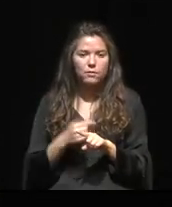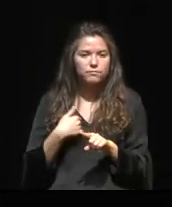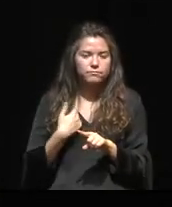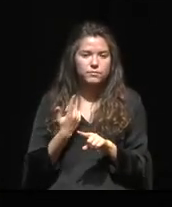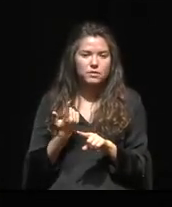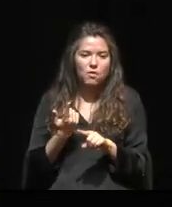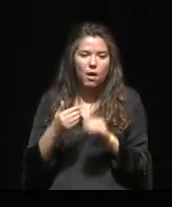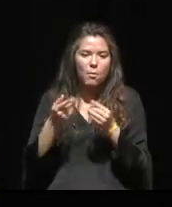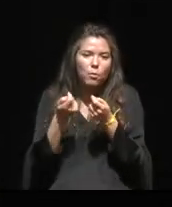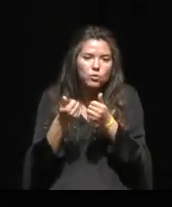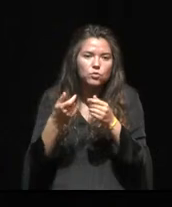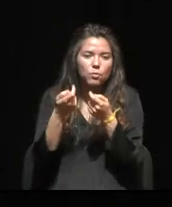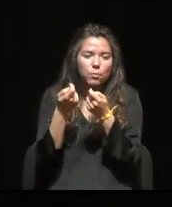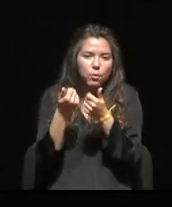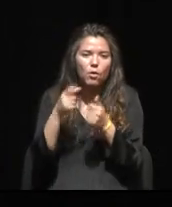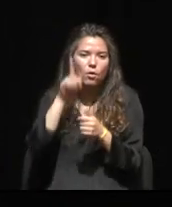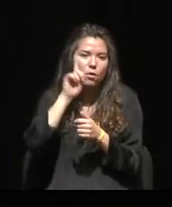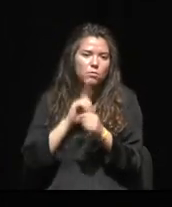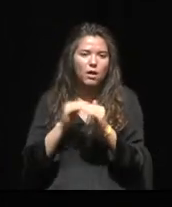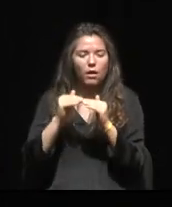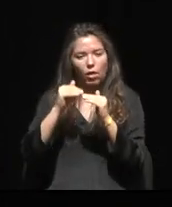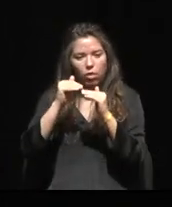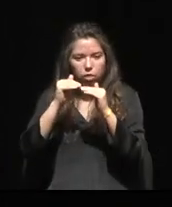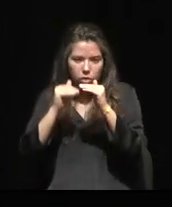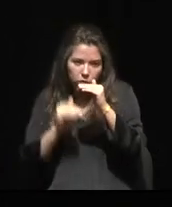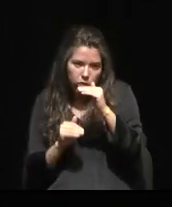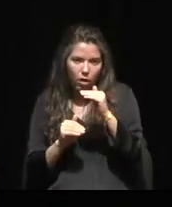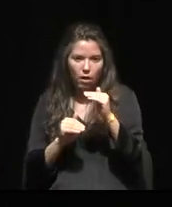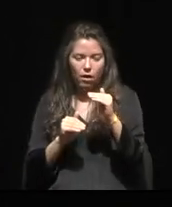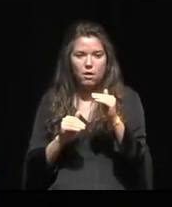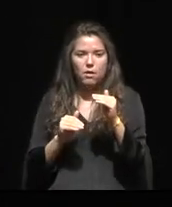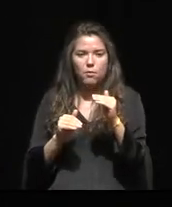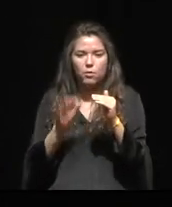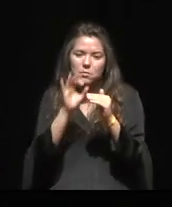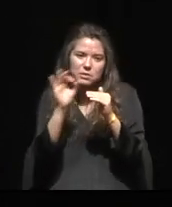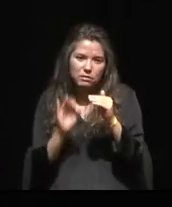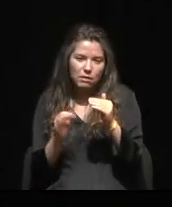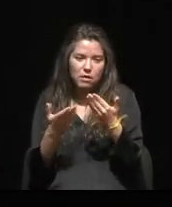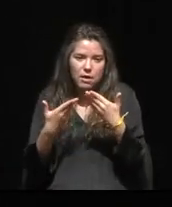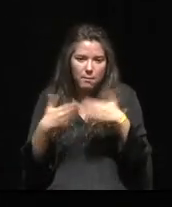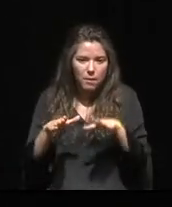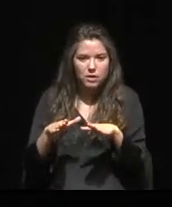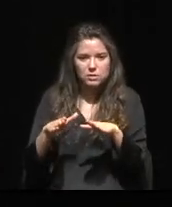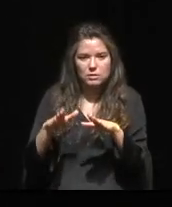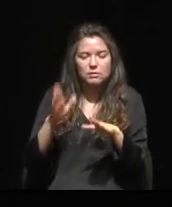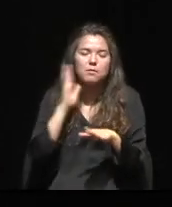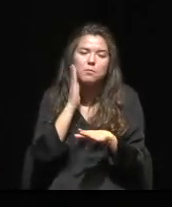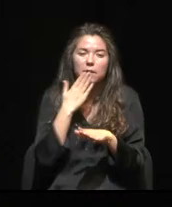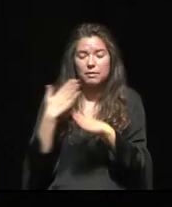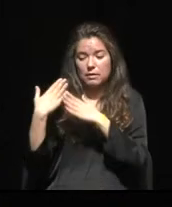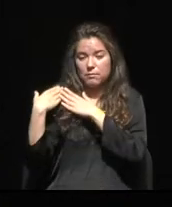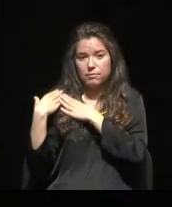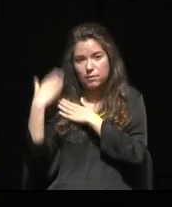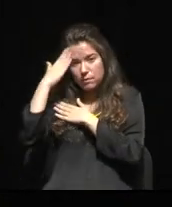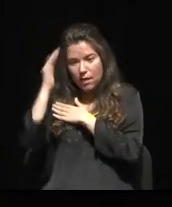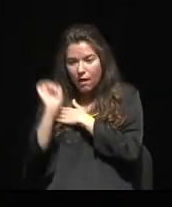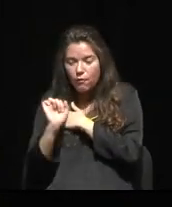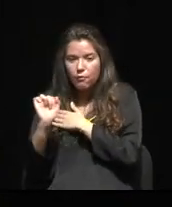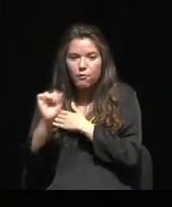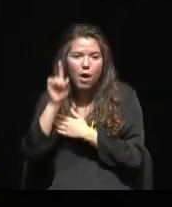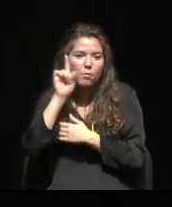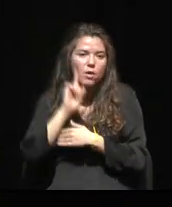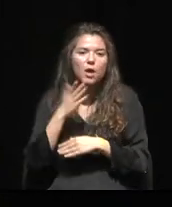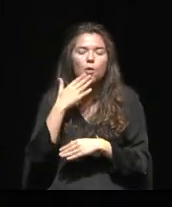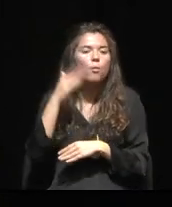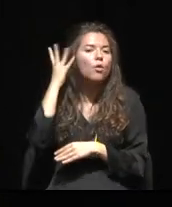H nada mais redutor para uma mulher do que ocupar um lugar por cota ao invés da sua competência e qualidade a mulher não pode ser